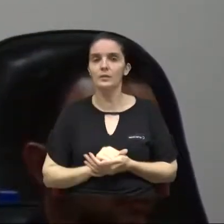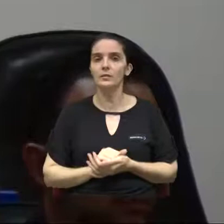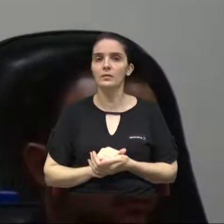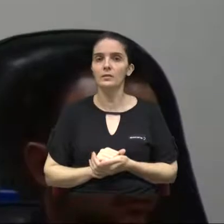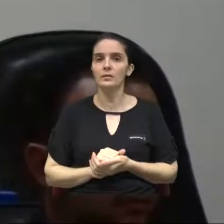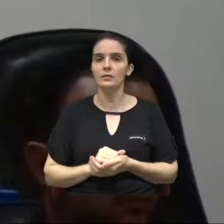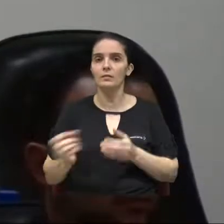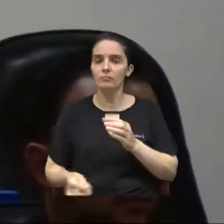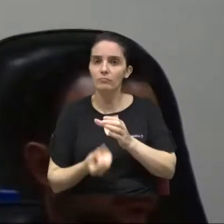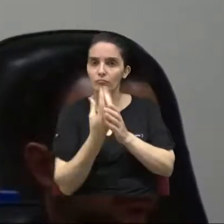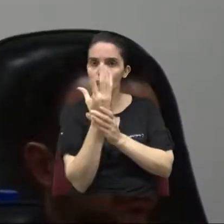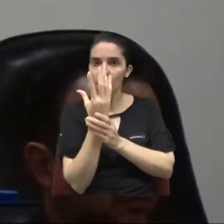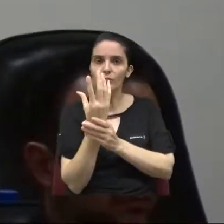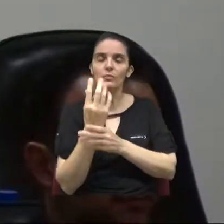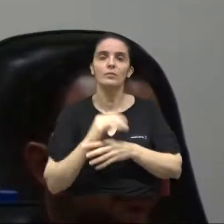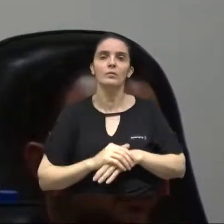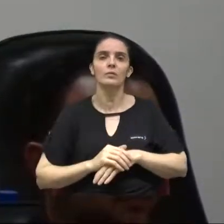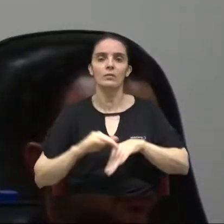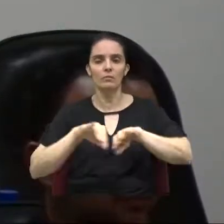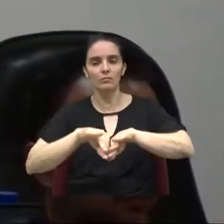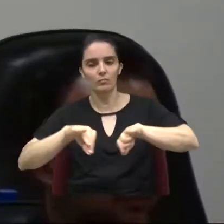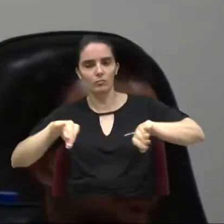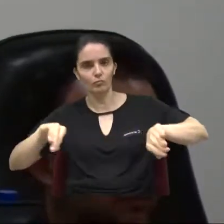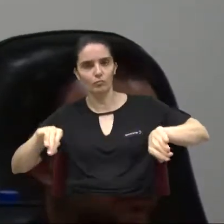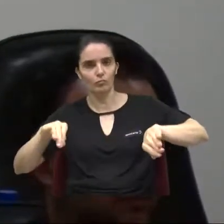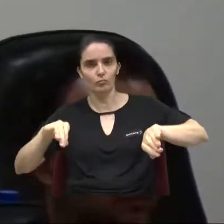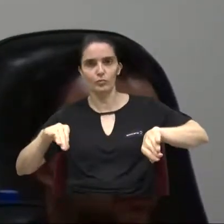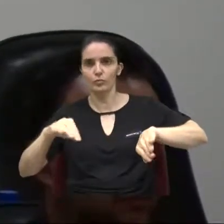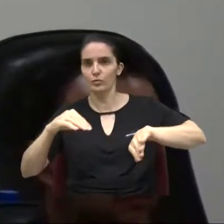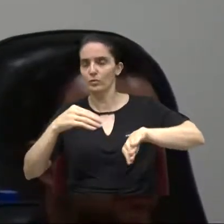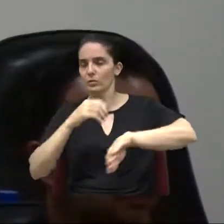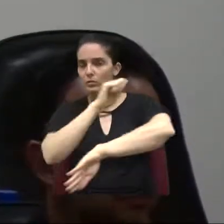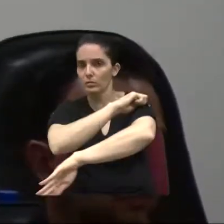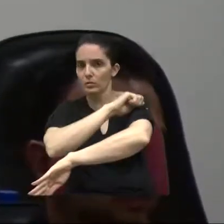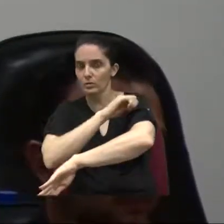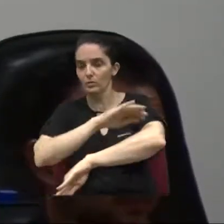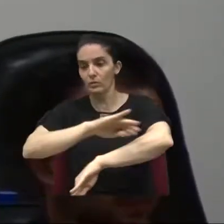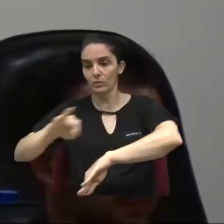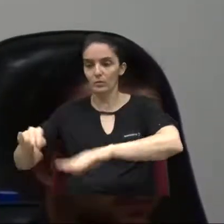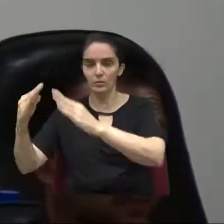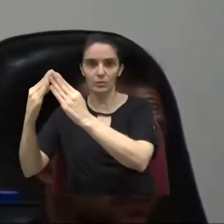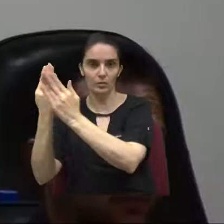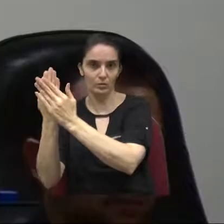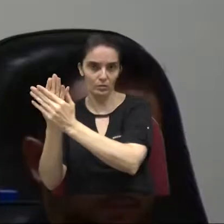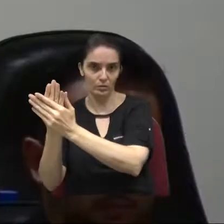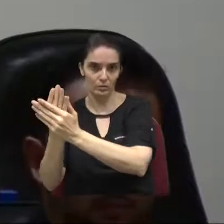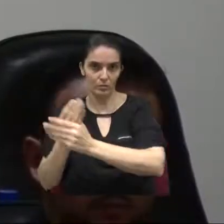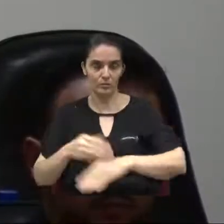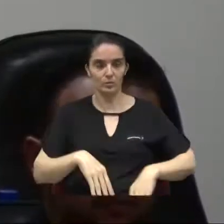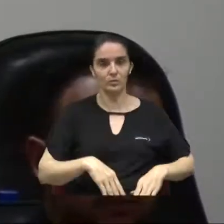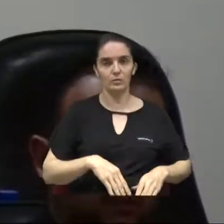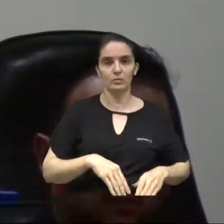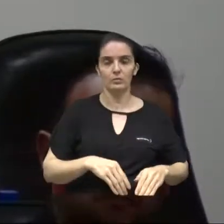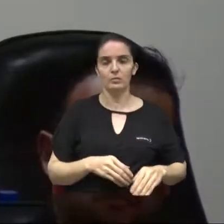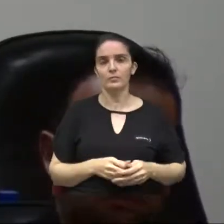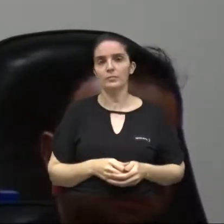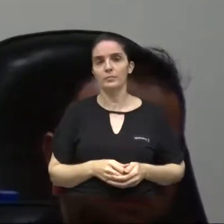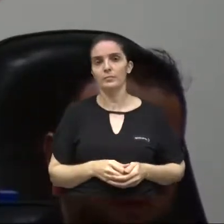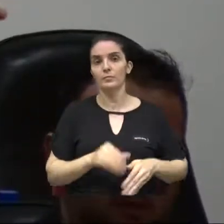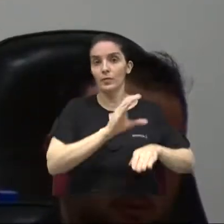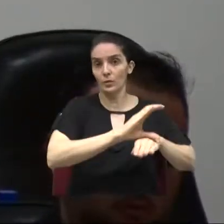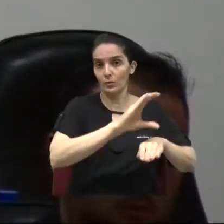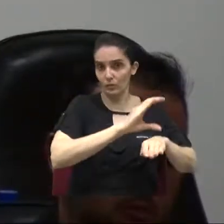aquela implantação de que desvinculou, os alunos foram para as classes. Então, com essa capacitação que nós fizemos,